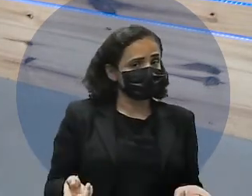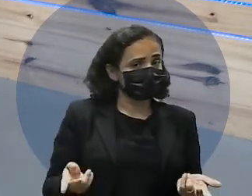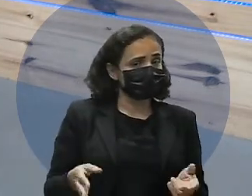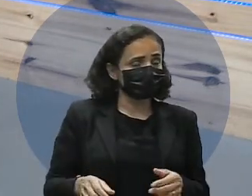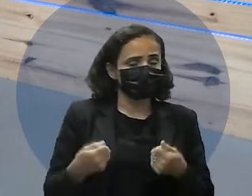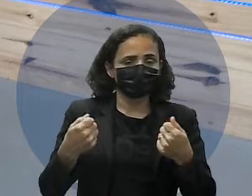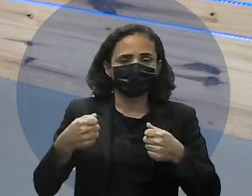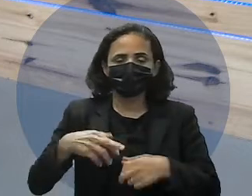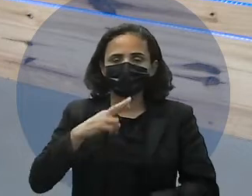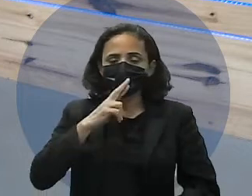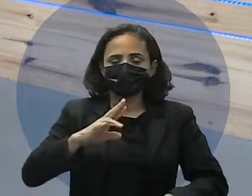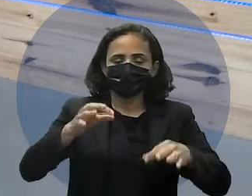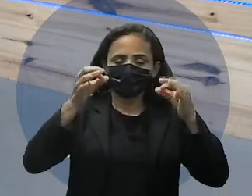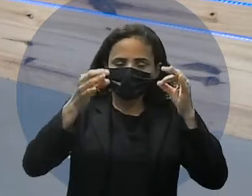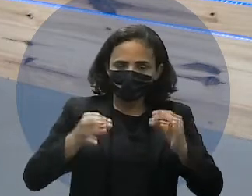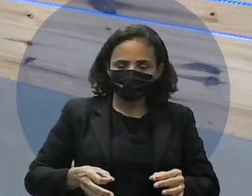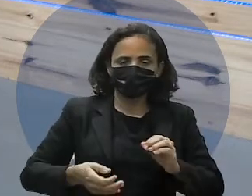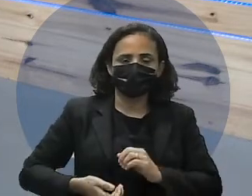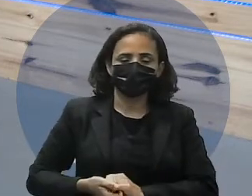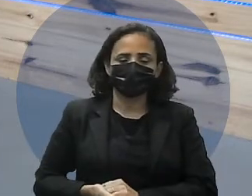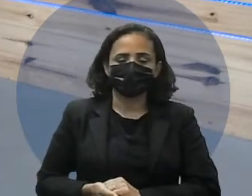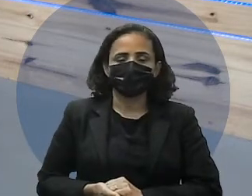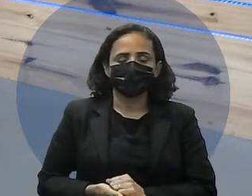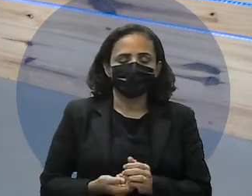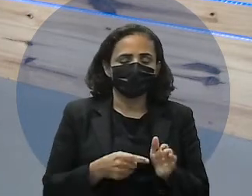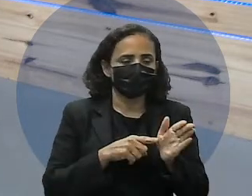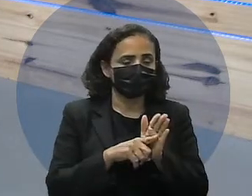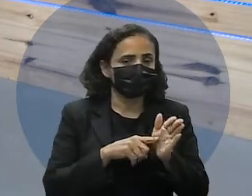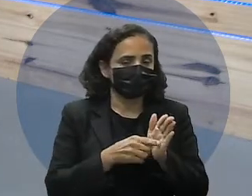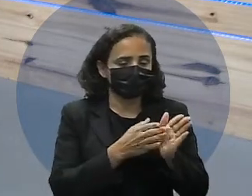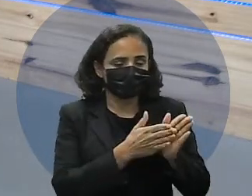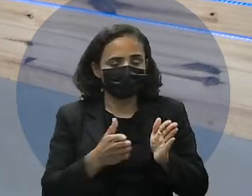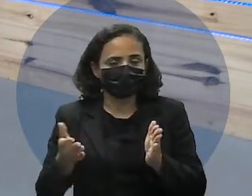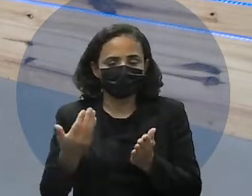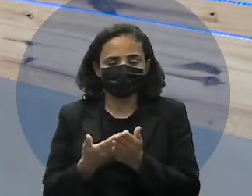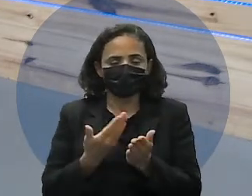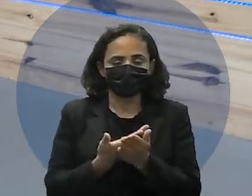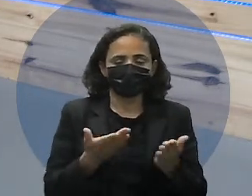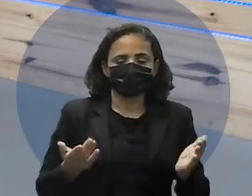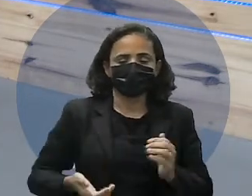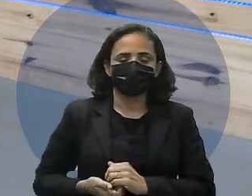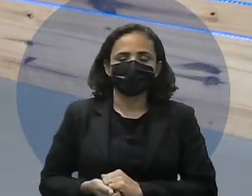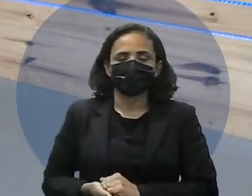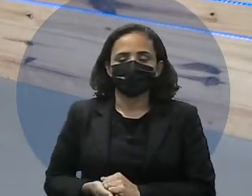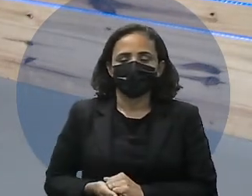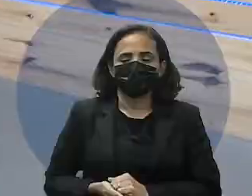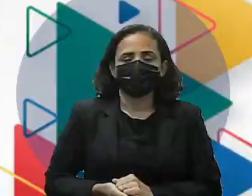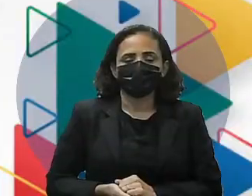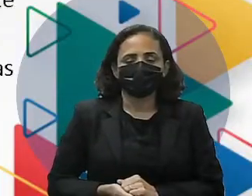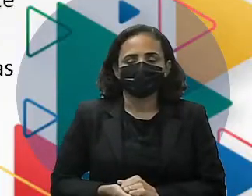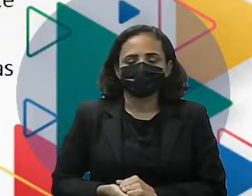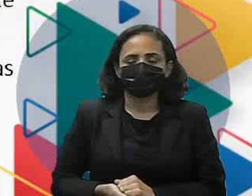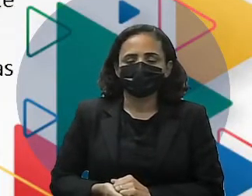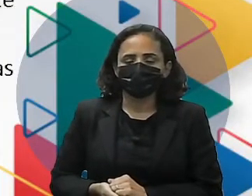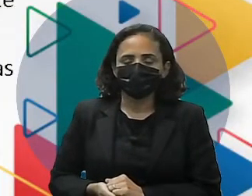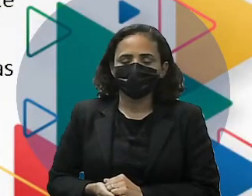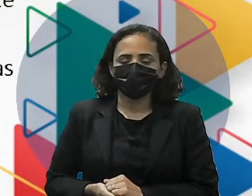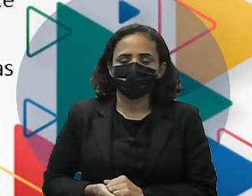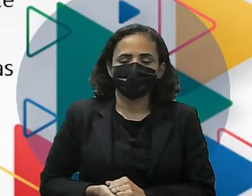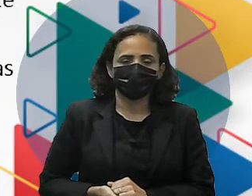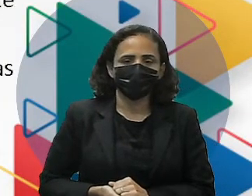correta. Beleza? É por isso que eu vou analisar de uma a uma. Dá uma olhadinha, Robertão, no tela geral. Dá uma olhadinha